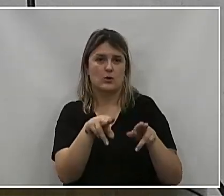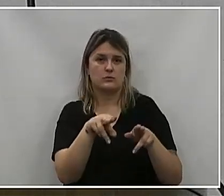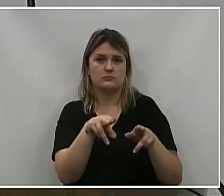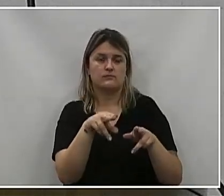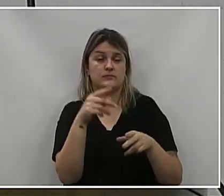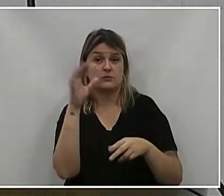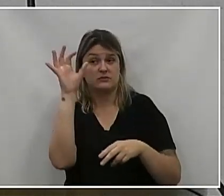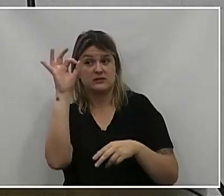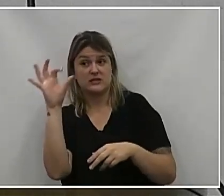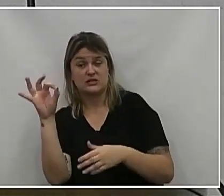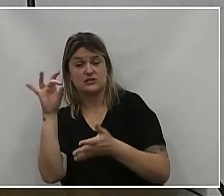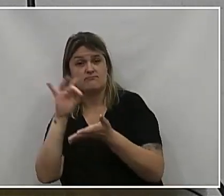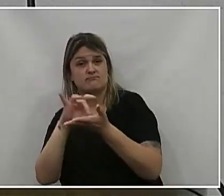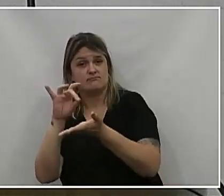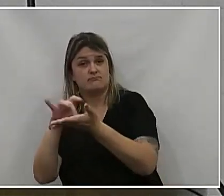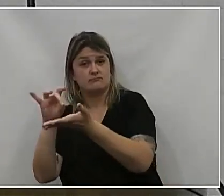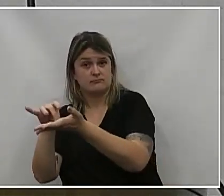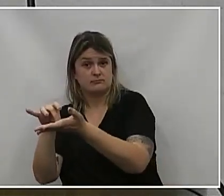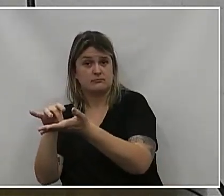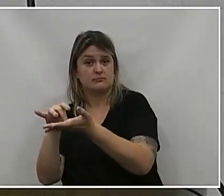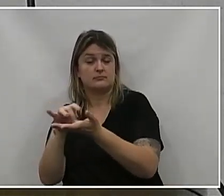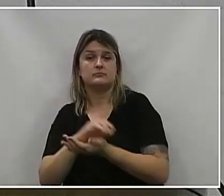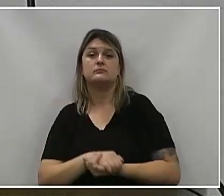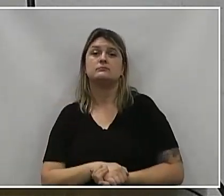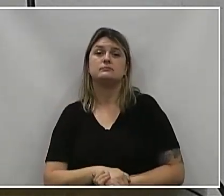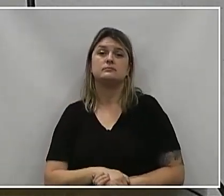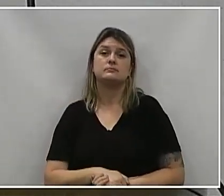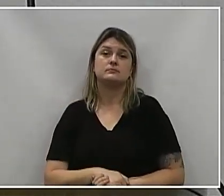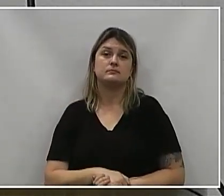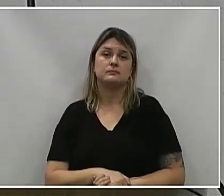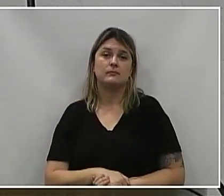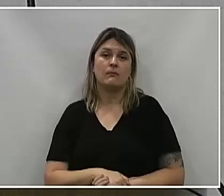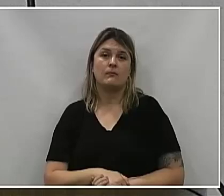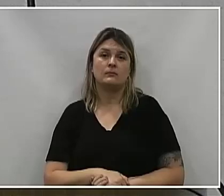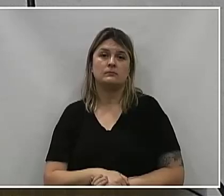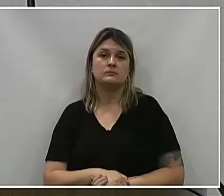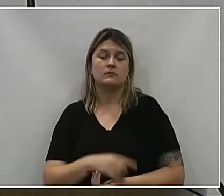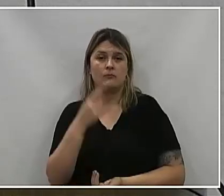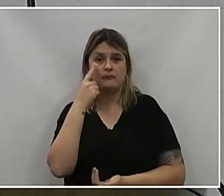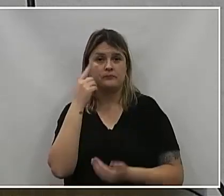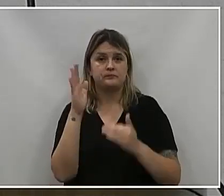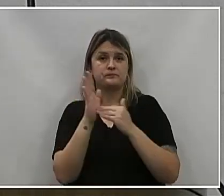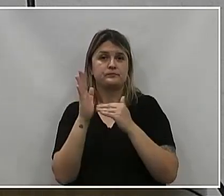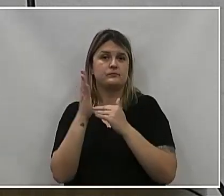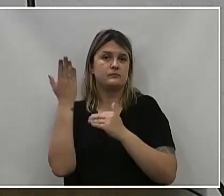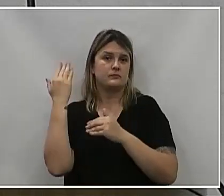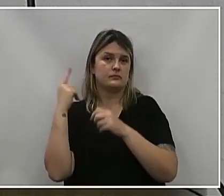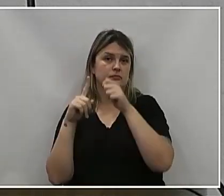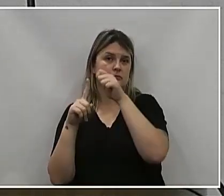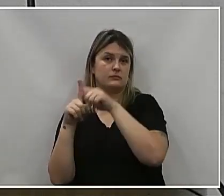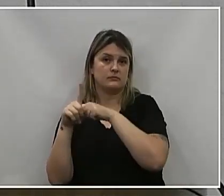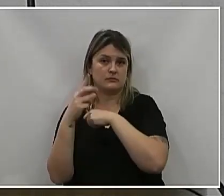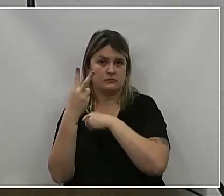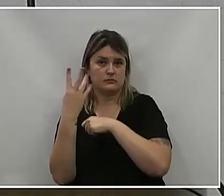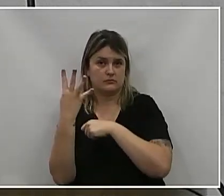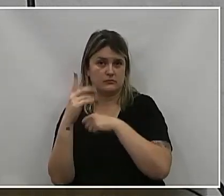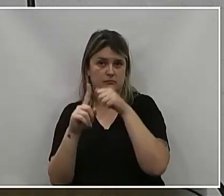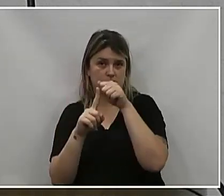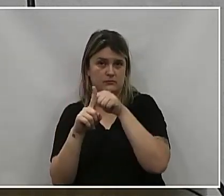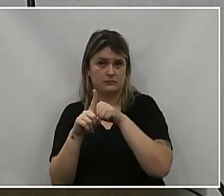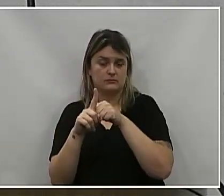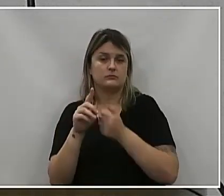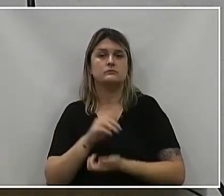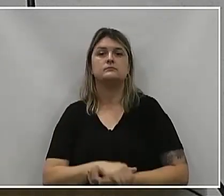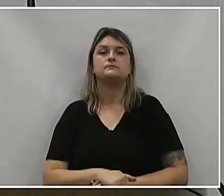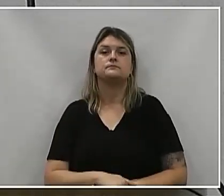taxa conservadora, aí, considerando os últimos meses, os últimos 24 meses, né,